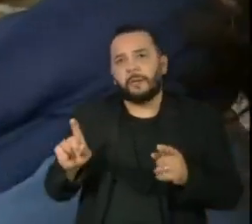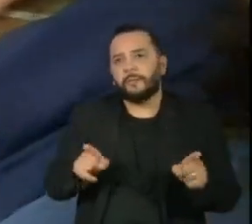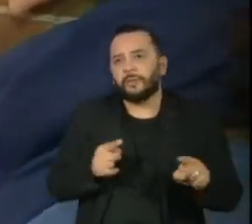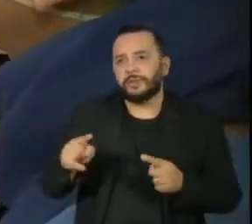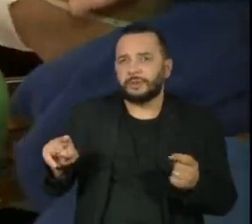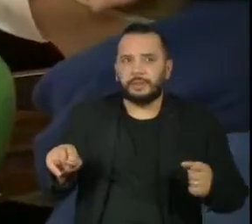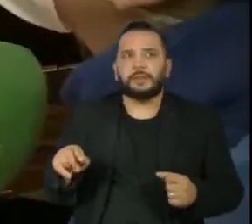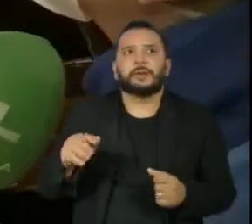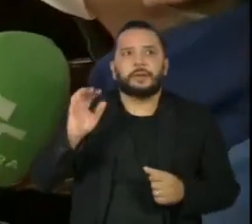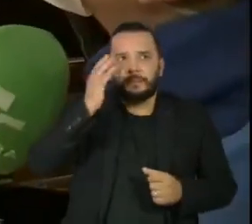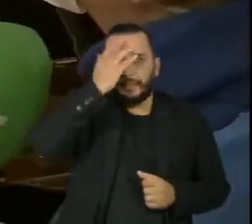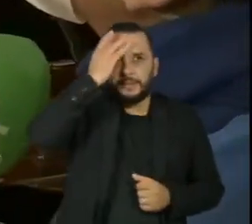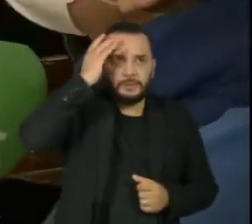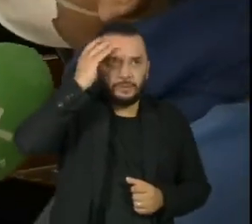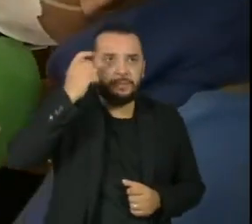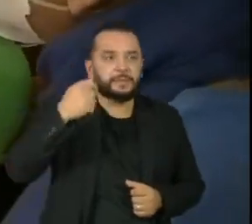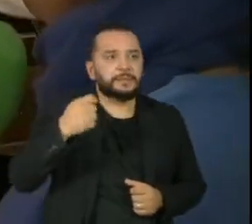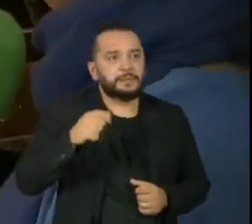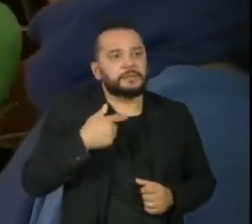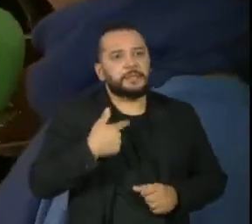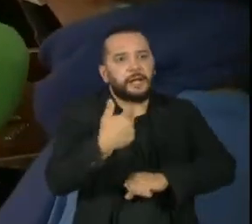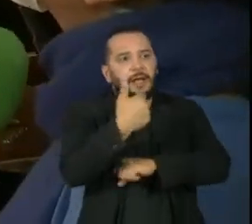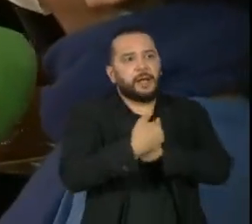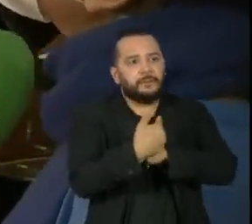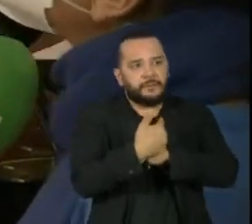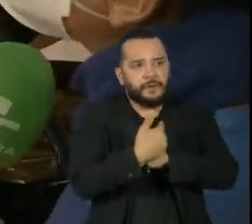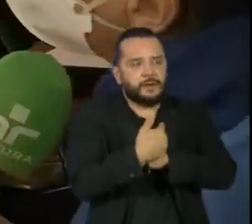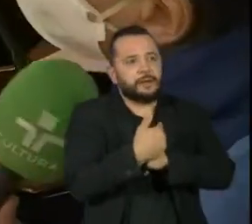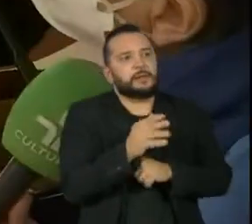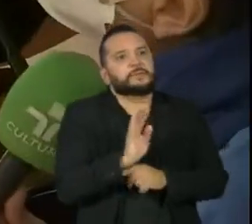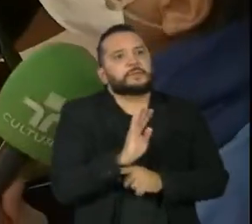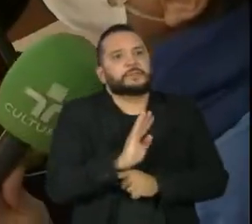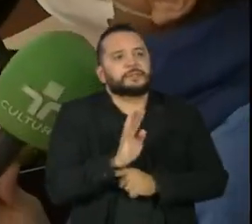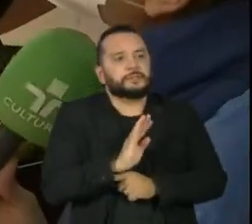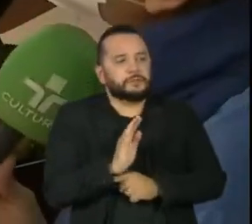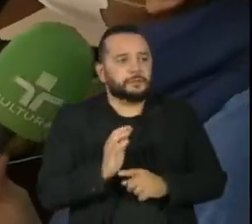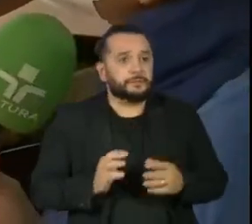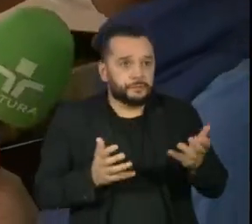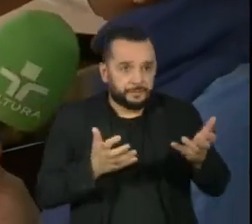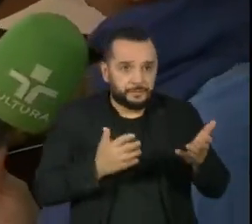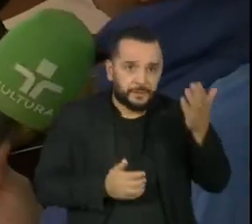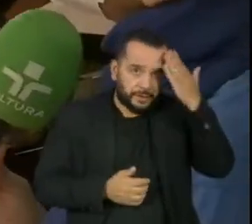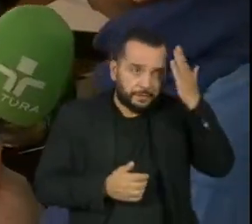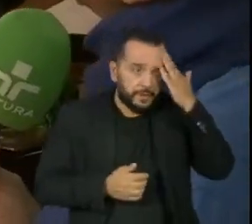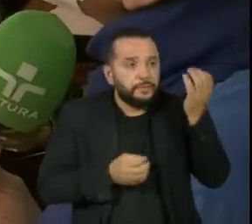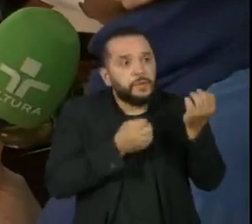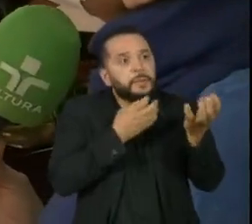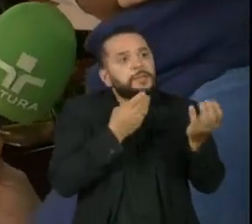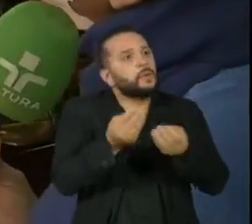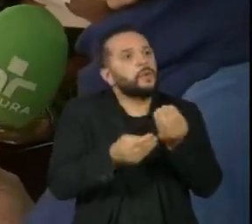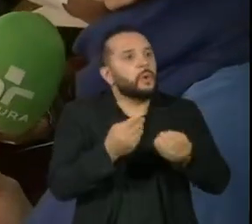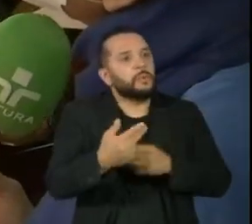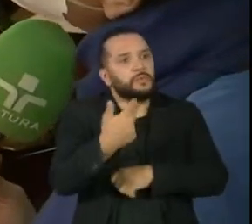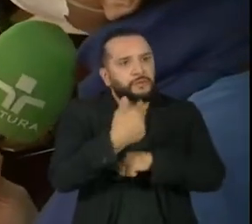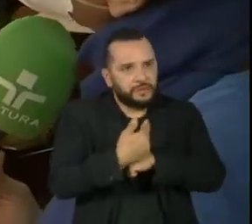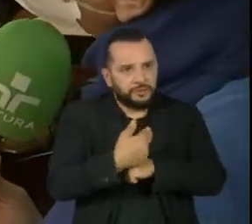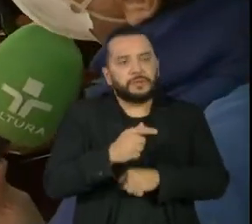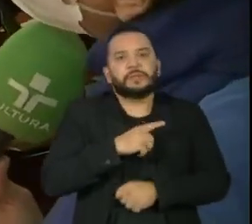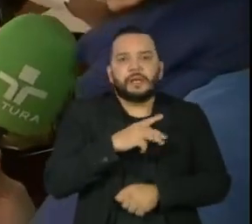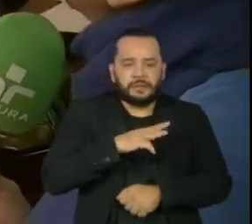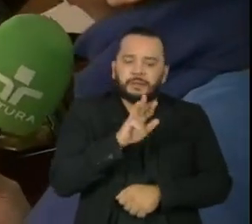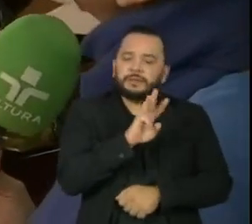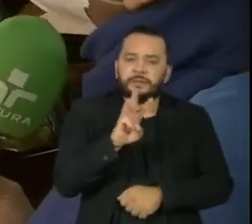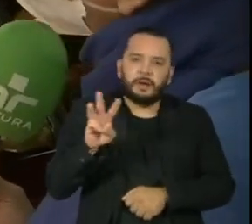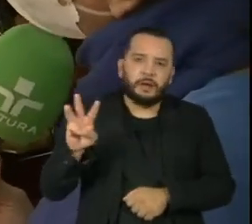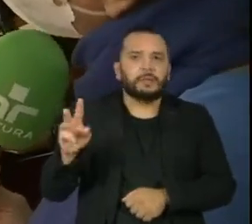alguma noção, gravar o vídeo e aí, para saber as informações do que gravar no vídeo, entra no nosso